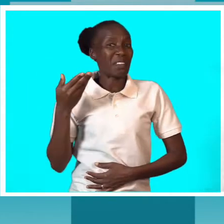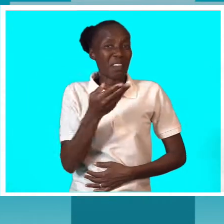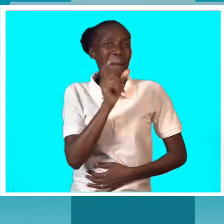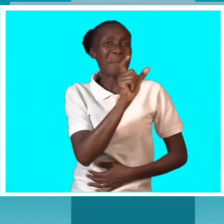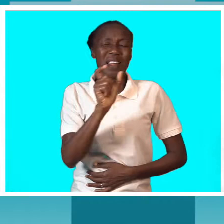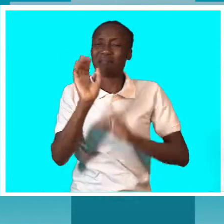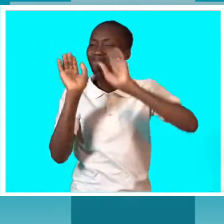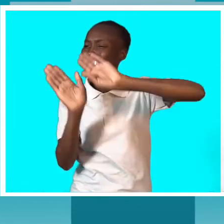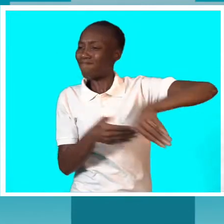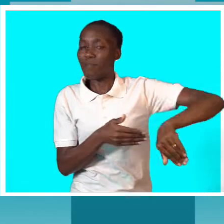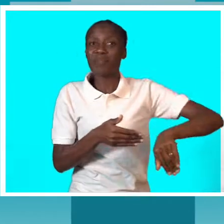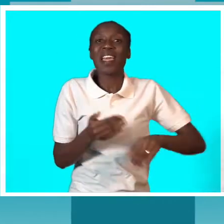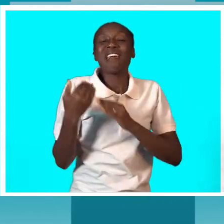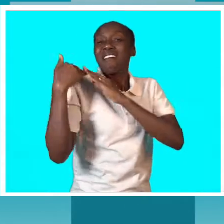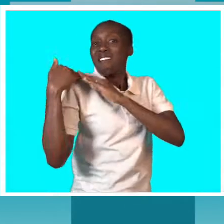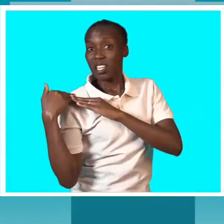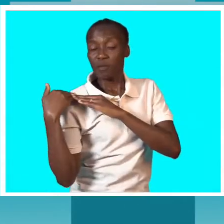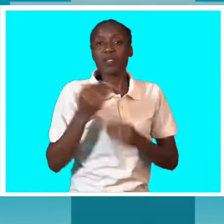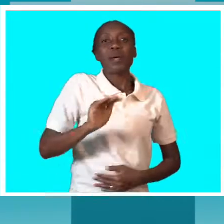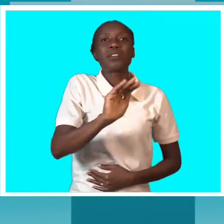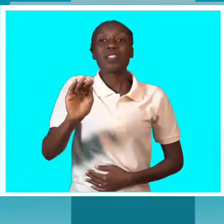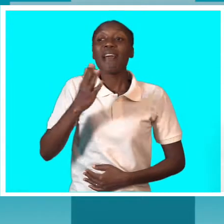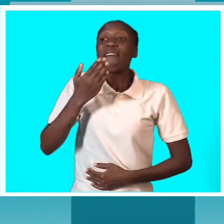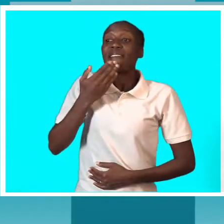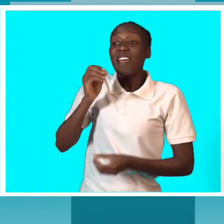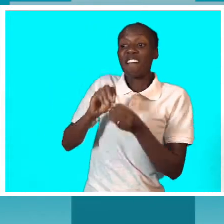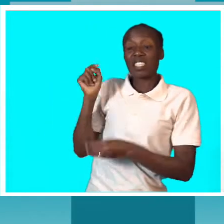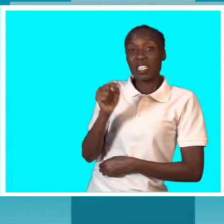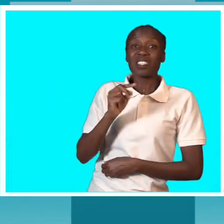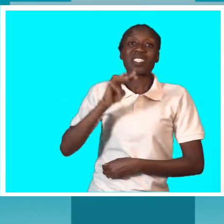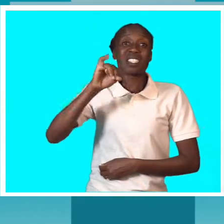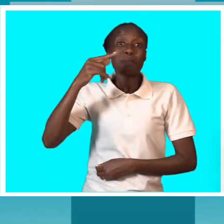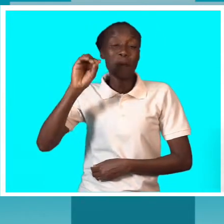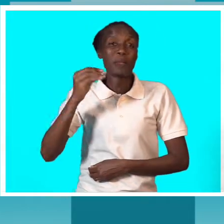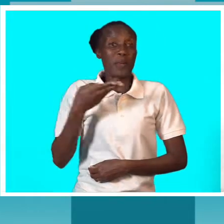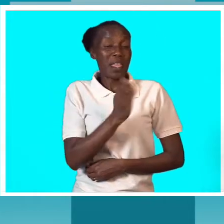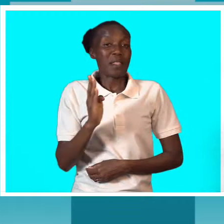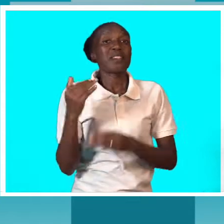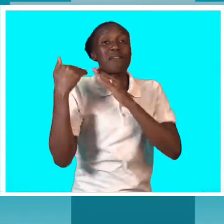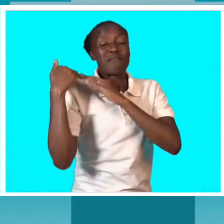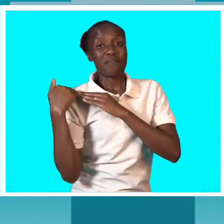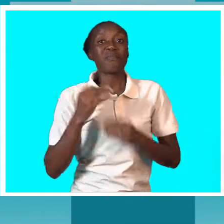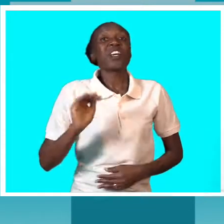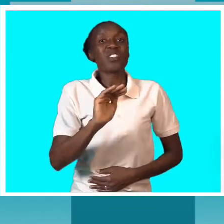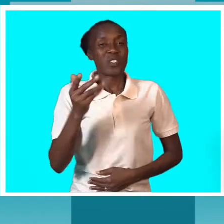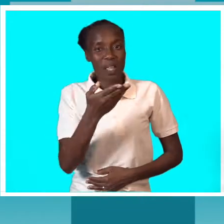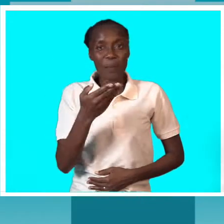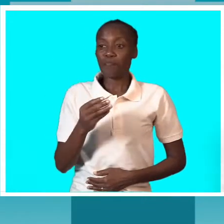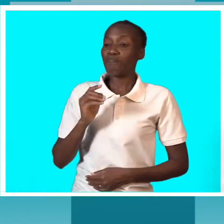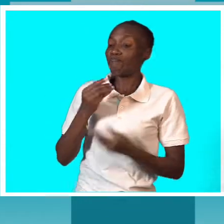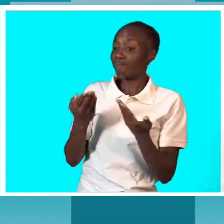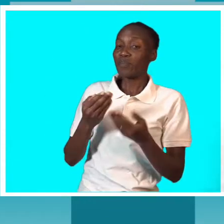sociedade. Quem constrói esses mitos é a própria sociedade. A TV Surdo passou uma reportagem de duas senhoras com